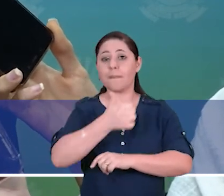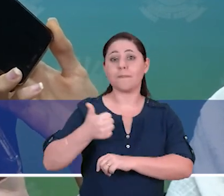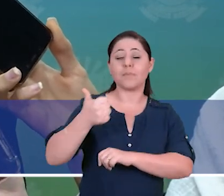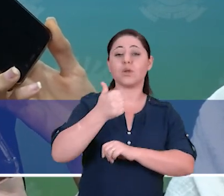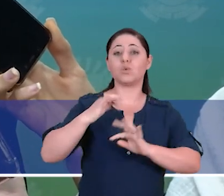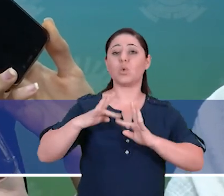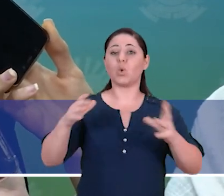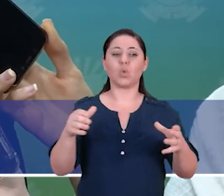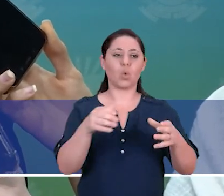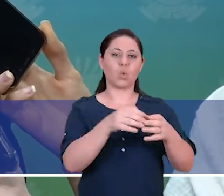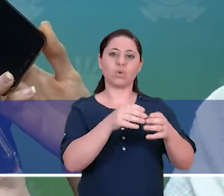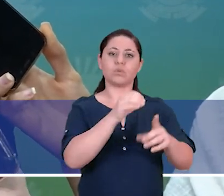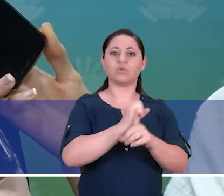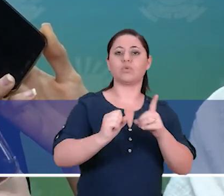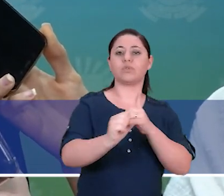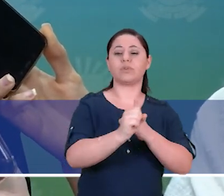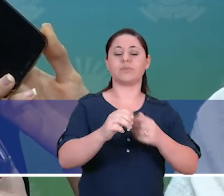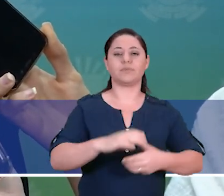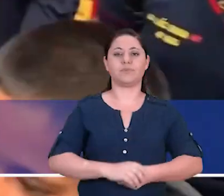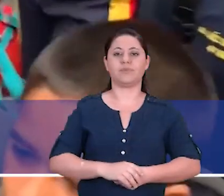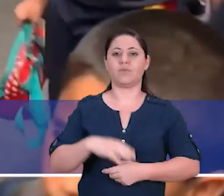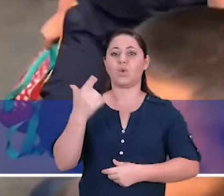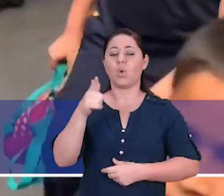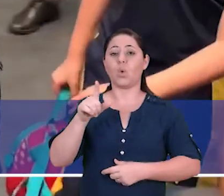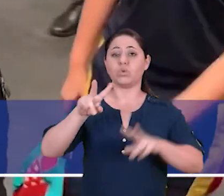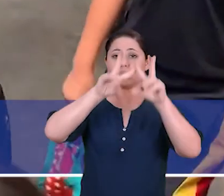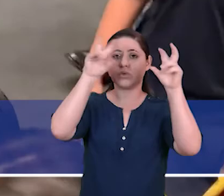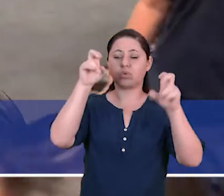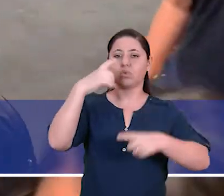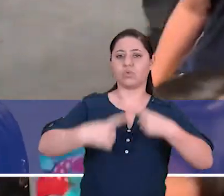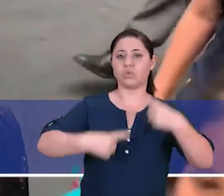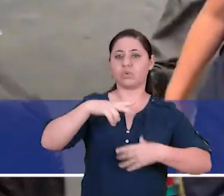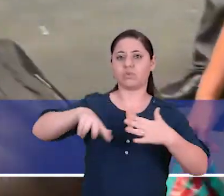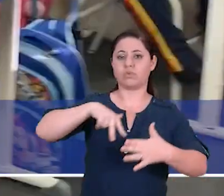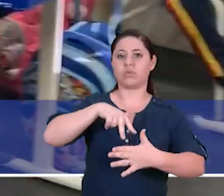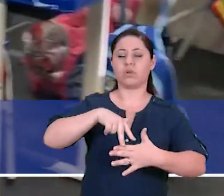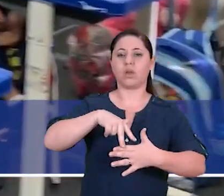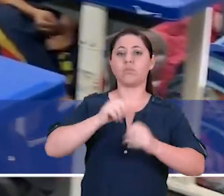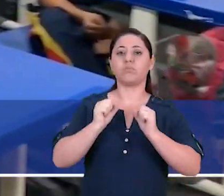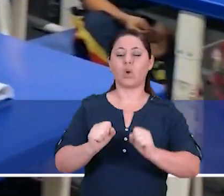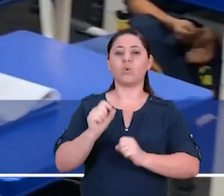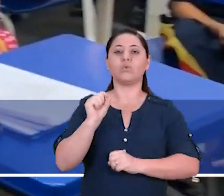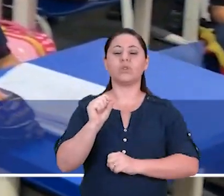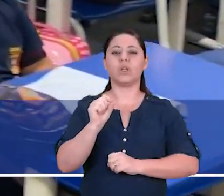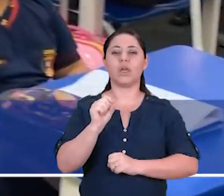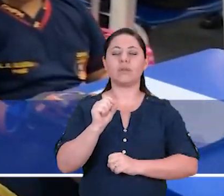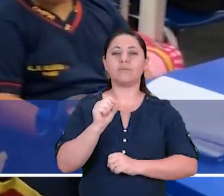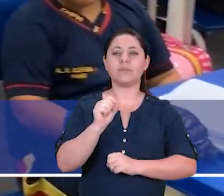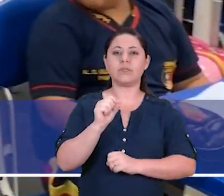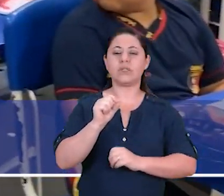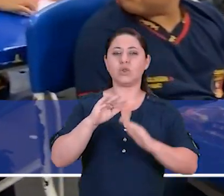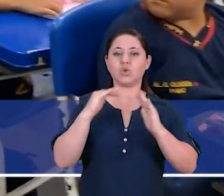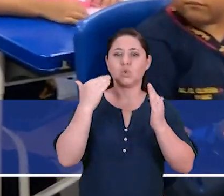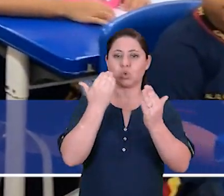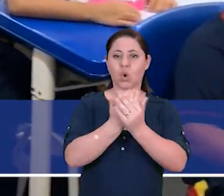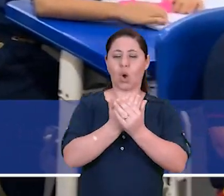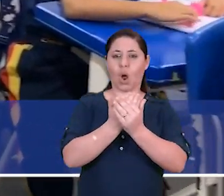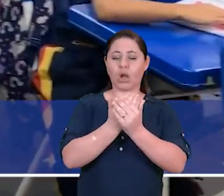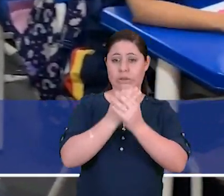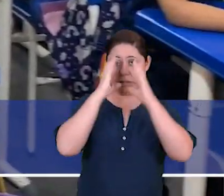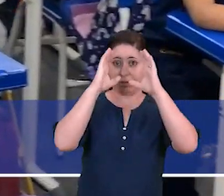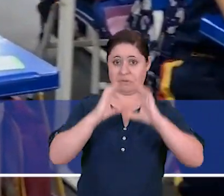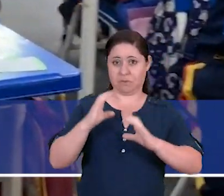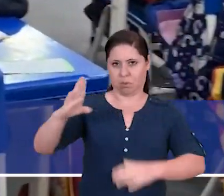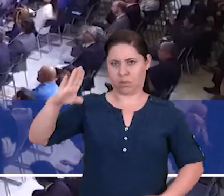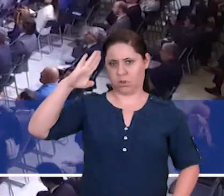seja satisfatório para o conjunto da sociedade. Outro assunto debatido na tribuna foi a possibilidade da adesão às escolas